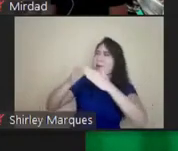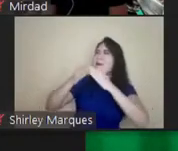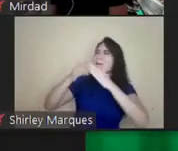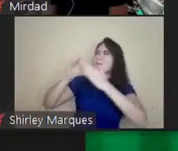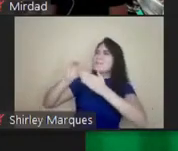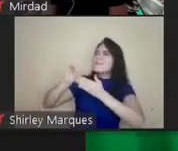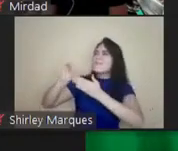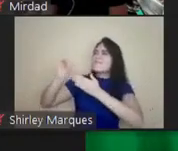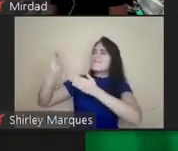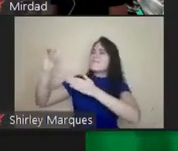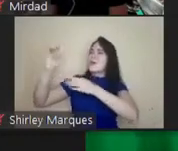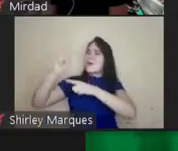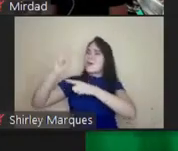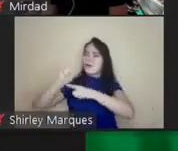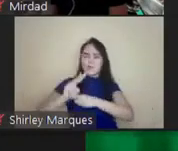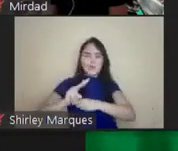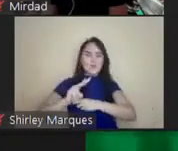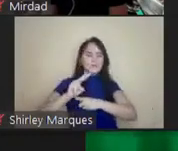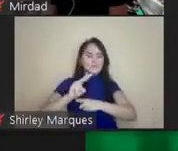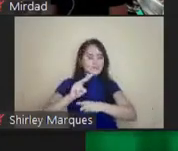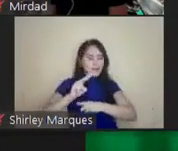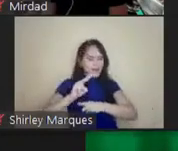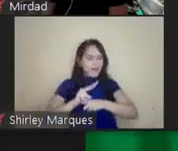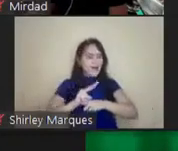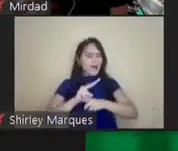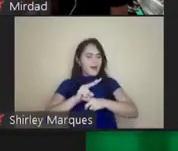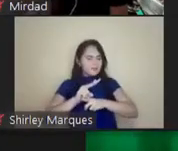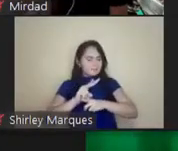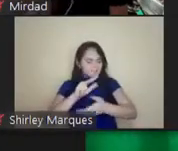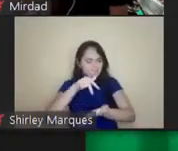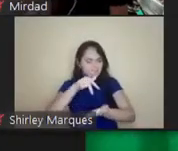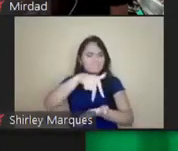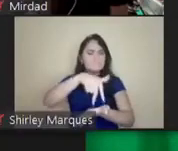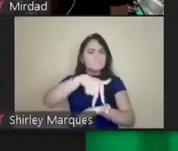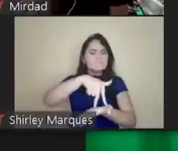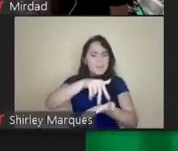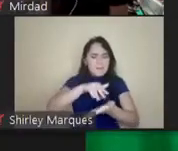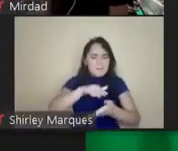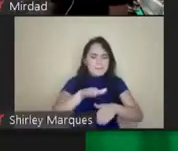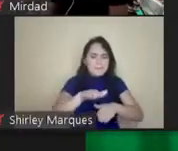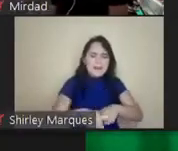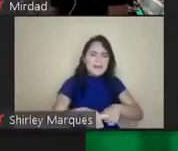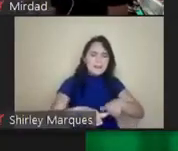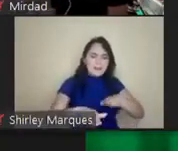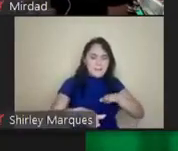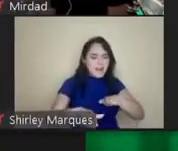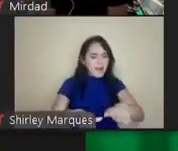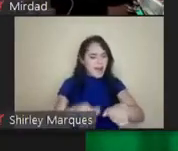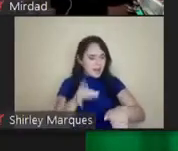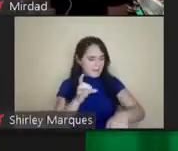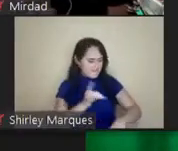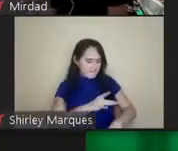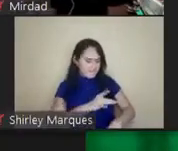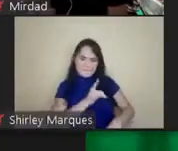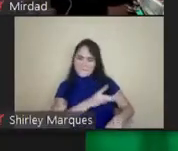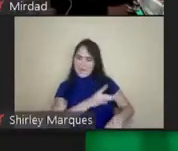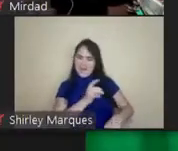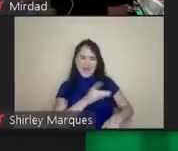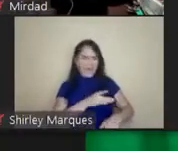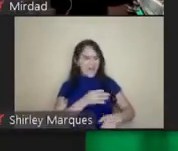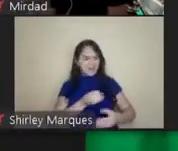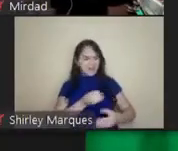para nos ajudar a pisar. Sem esse medo de ter nossos